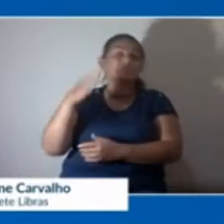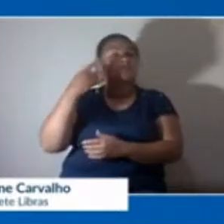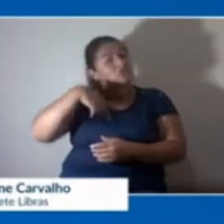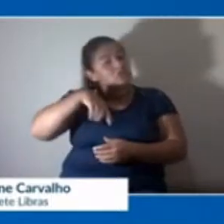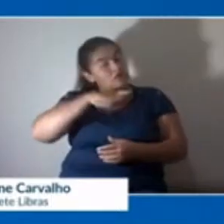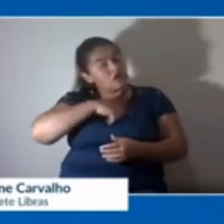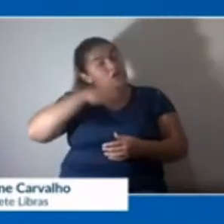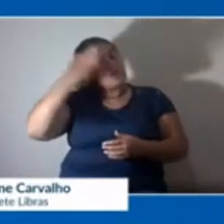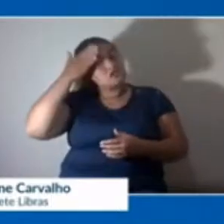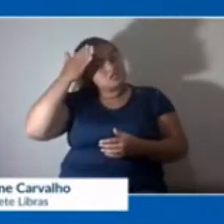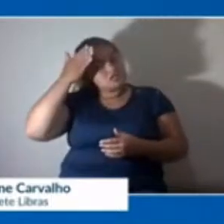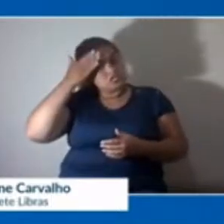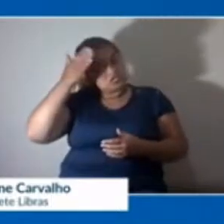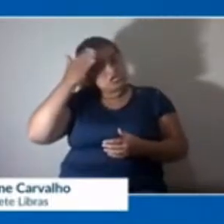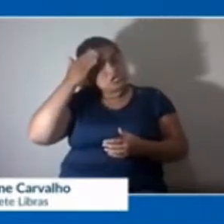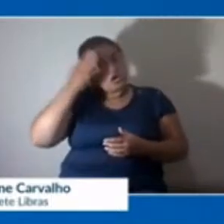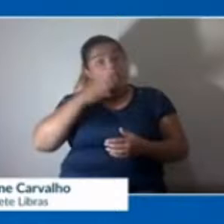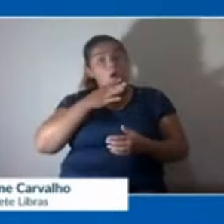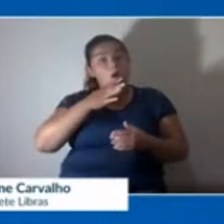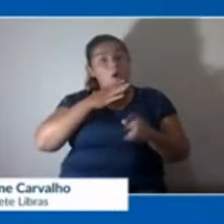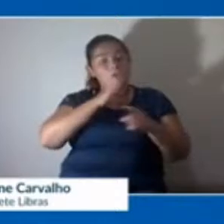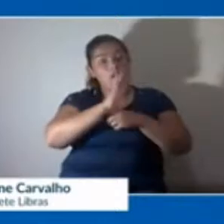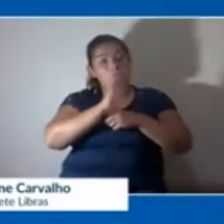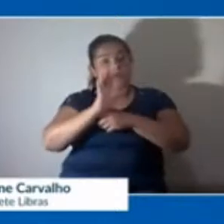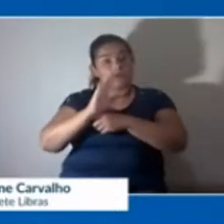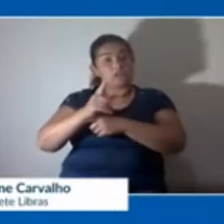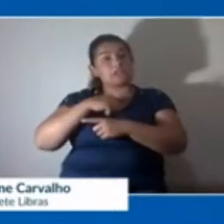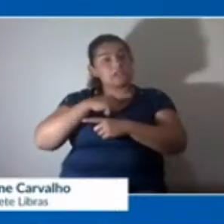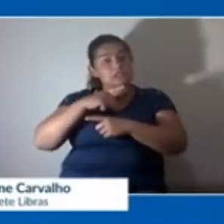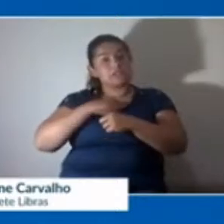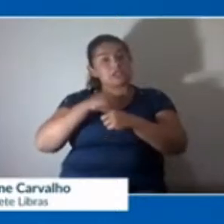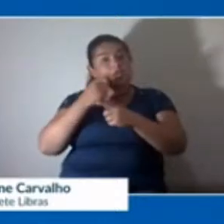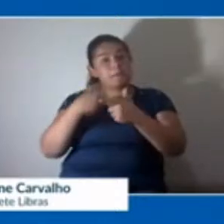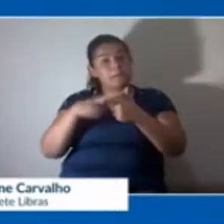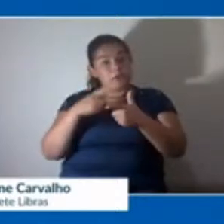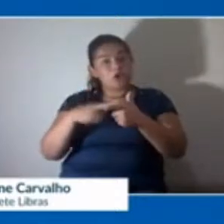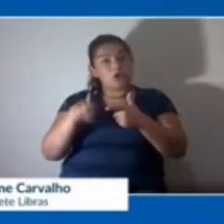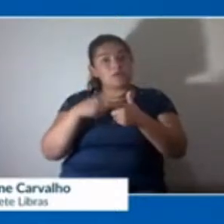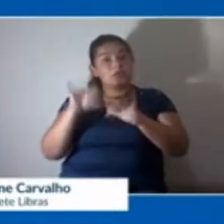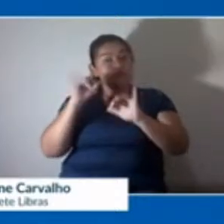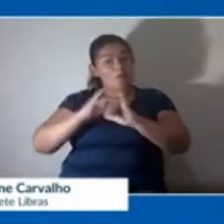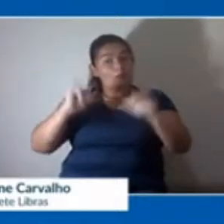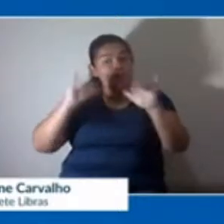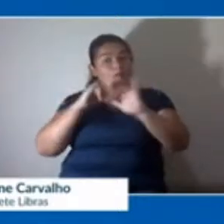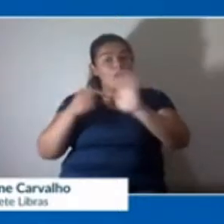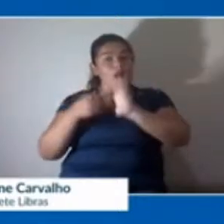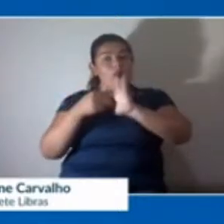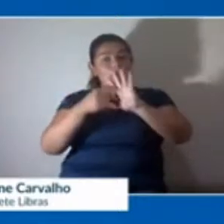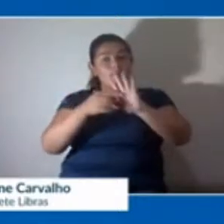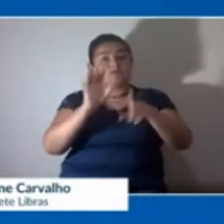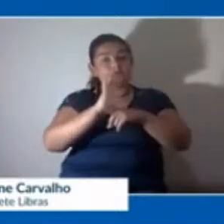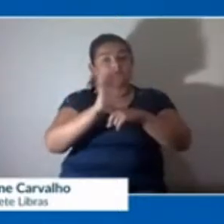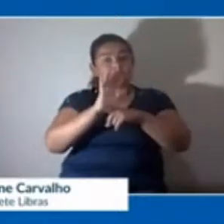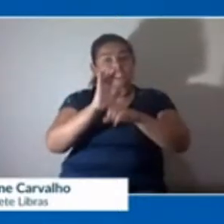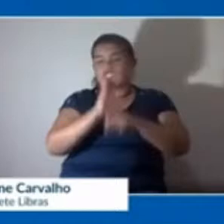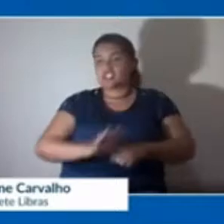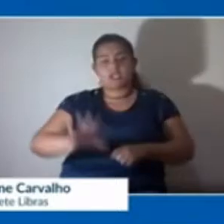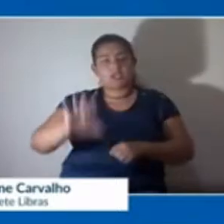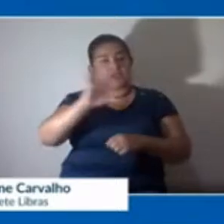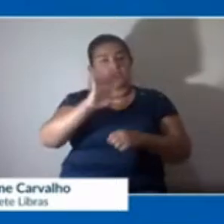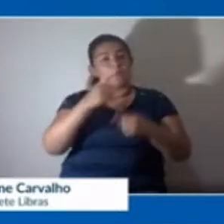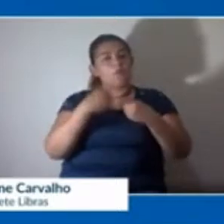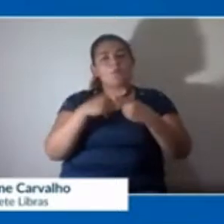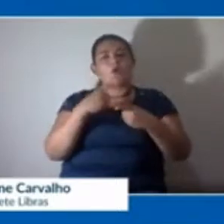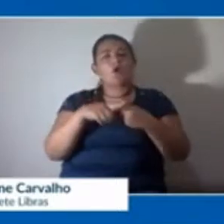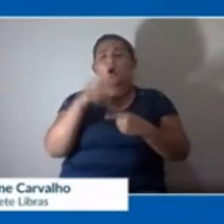conhece um pouco do cinema brasileiro, que a gente tem um grande problema em exibição, né, dos filmes de forma geral. Mas por que que para as mulheres